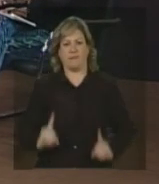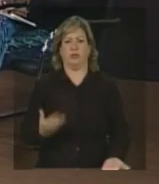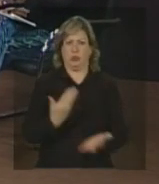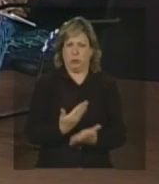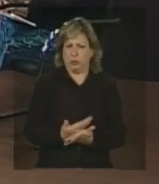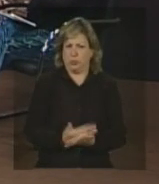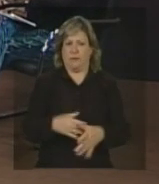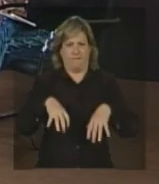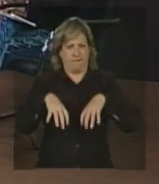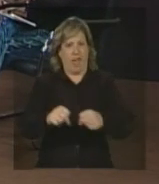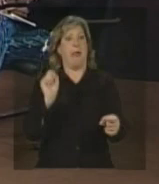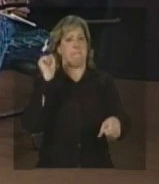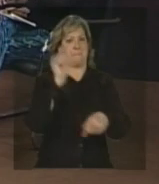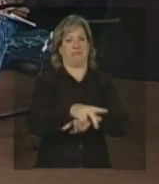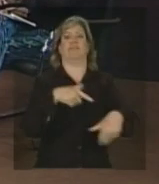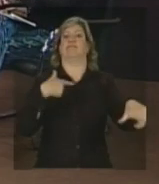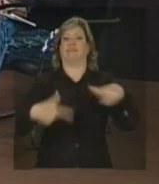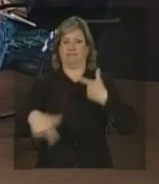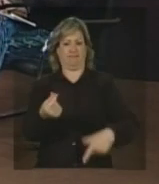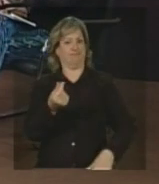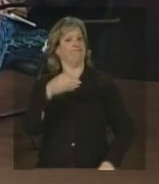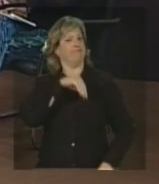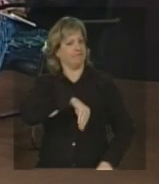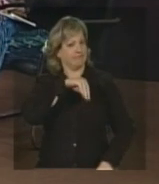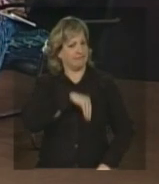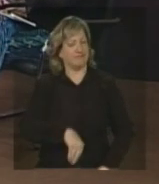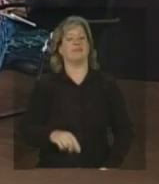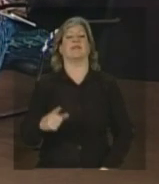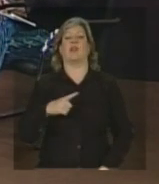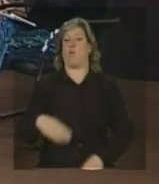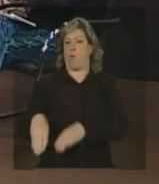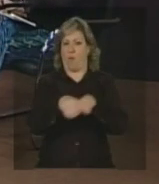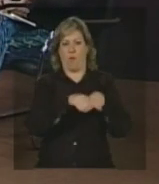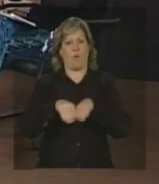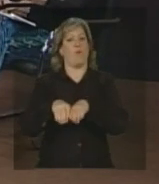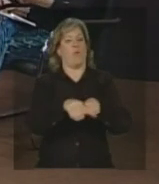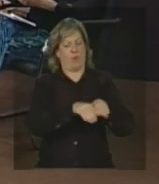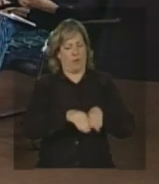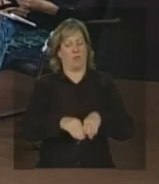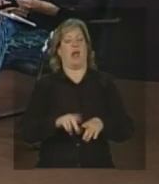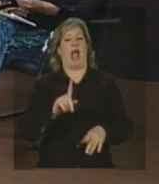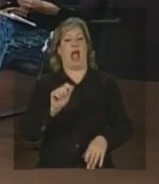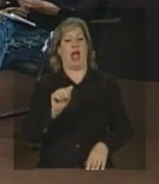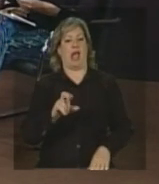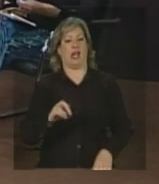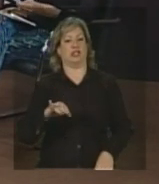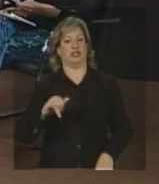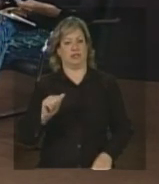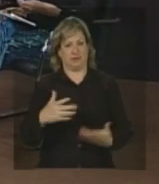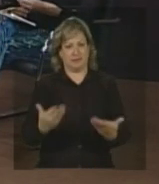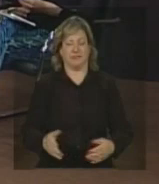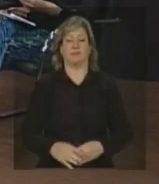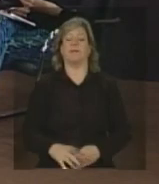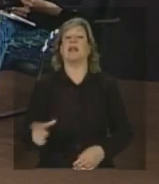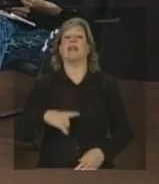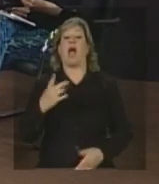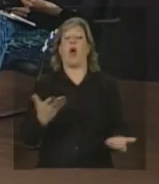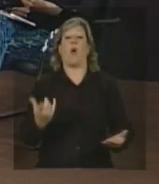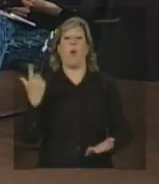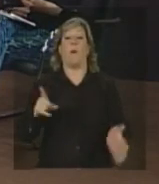cidadãos possam exercer a sua cidadania e ter autonomia, o seu protagonismo garantido no mundo do trabalho. Nós temos aqui uma pergunta